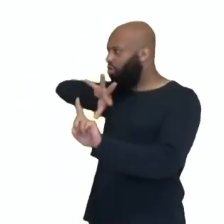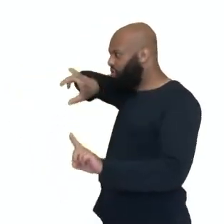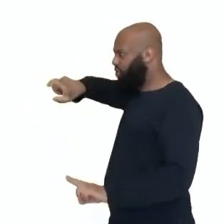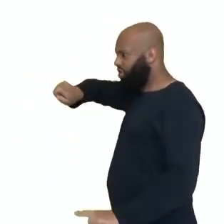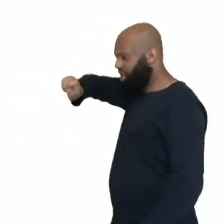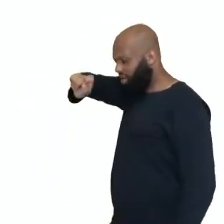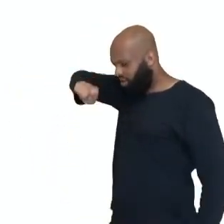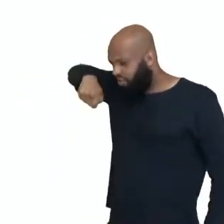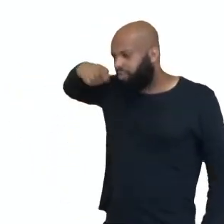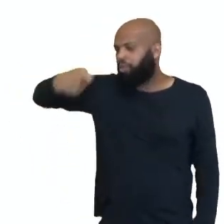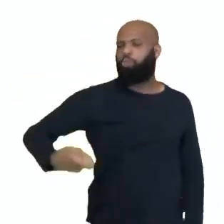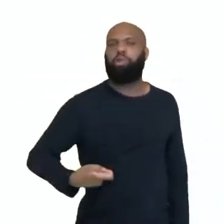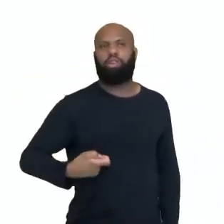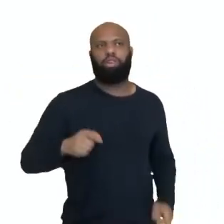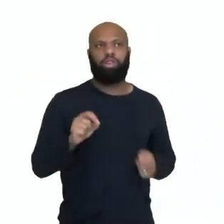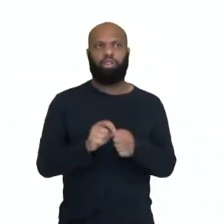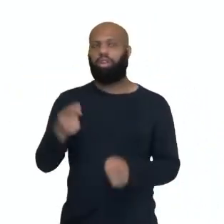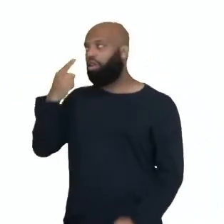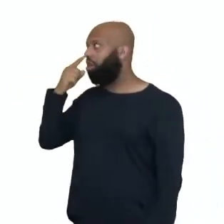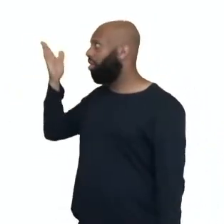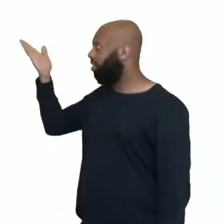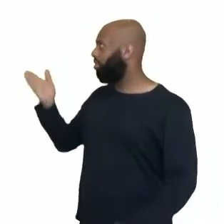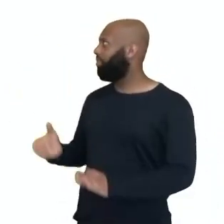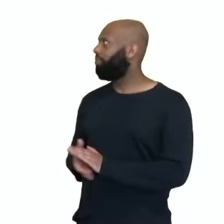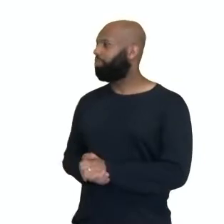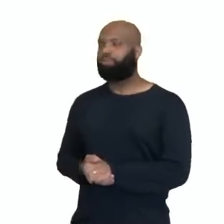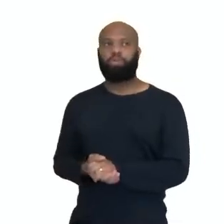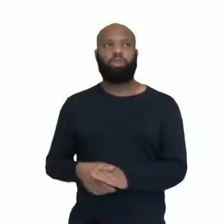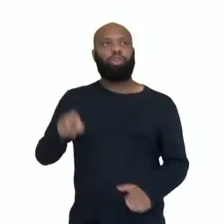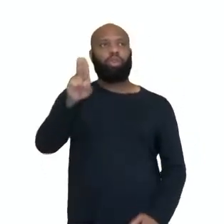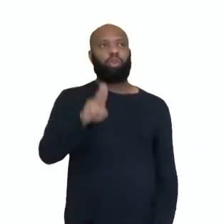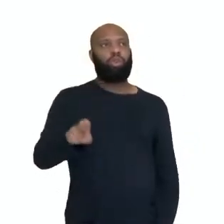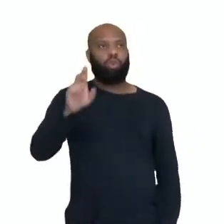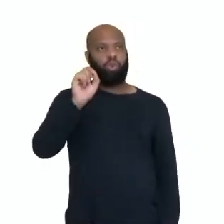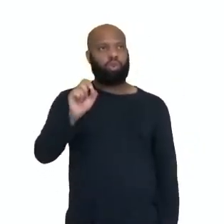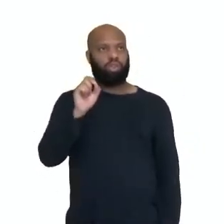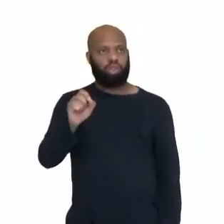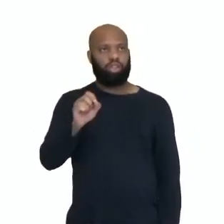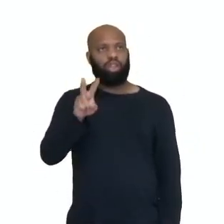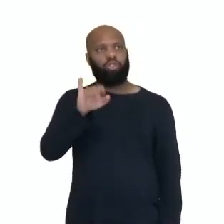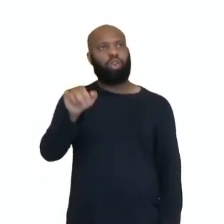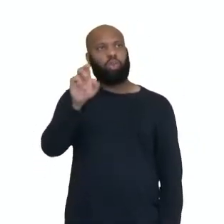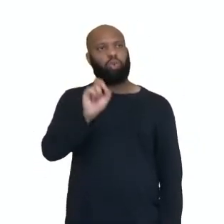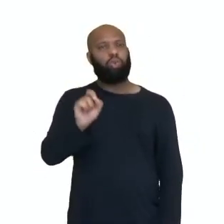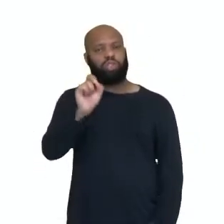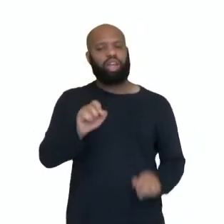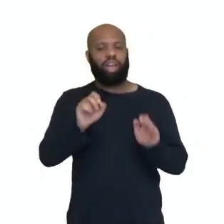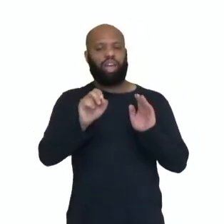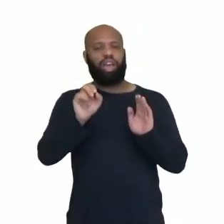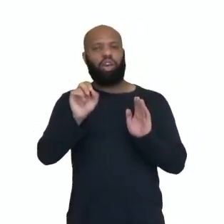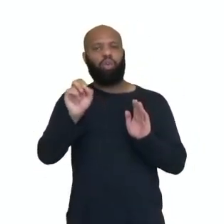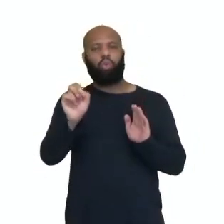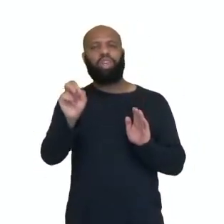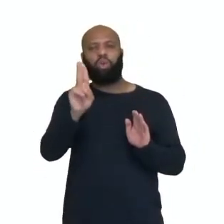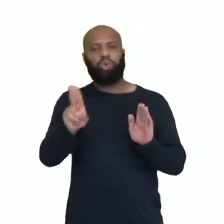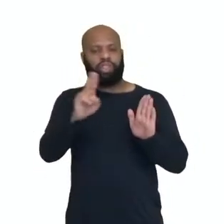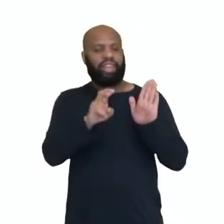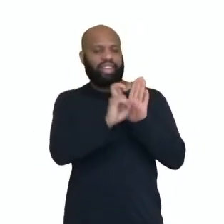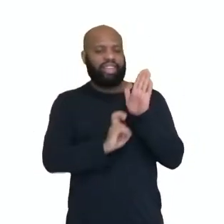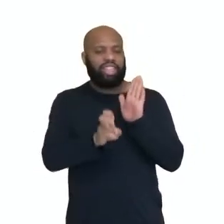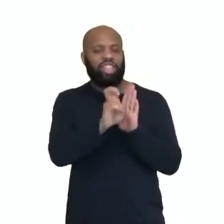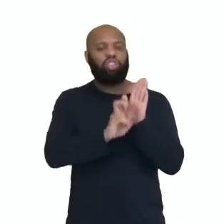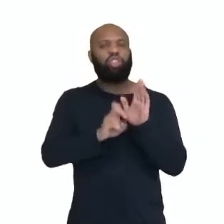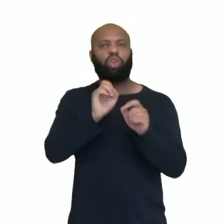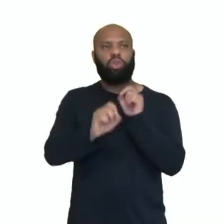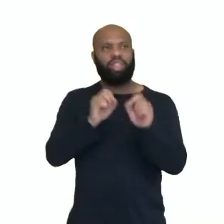né, desequilibro esse oponente jogando ele no chão, utilizando precisamente a energia que este despende no movimento